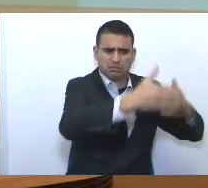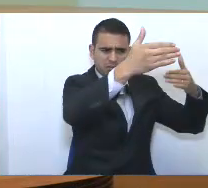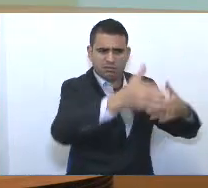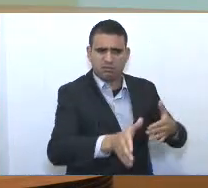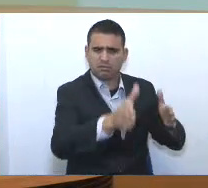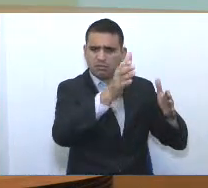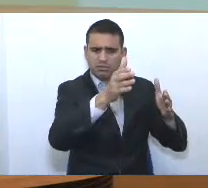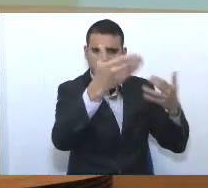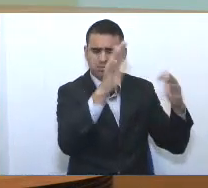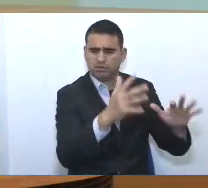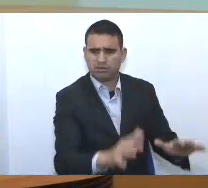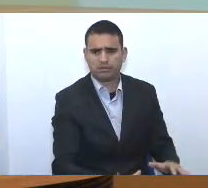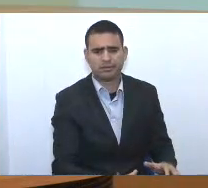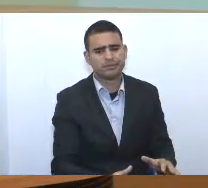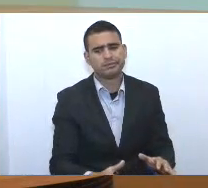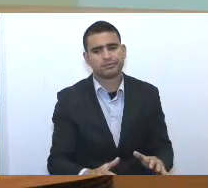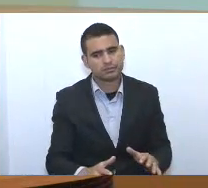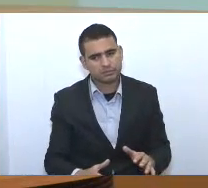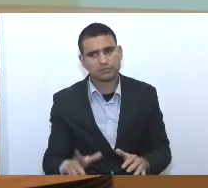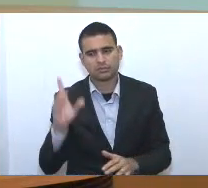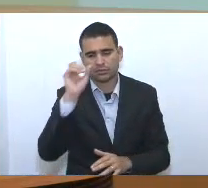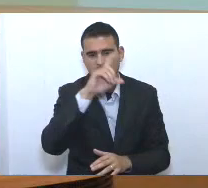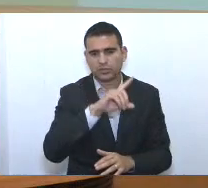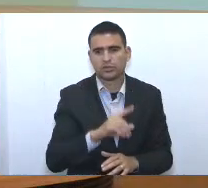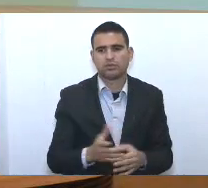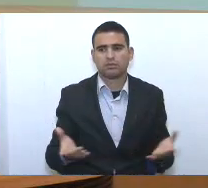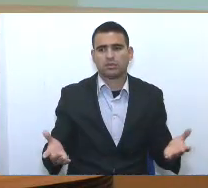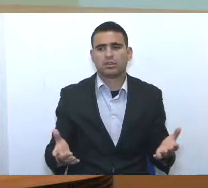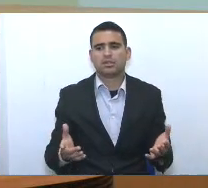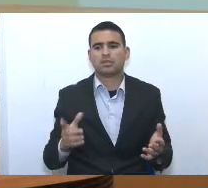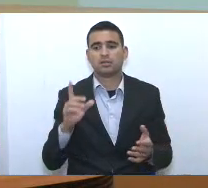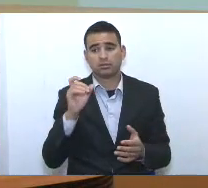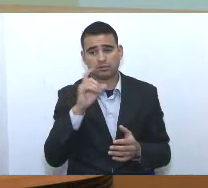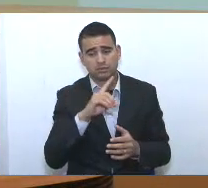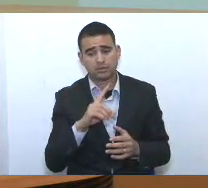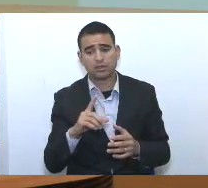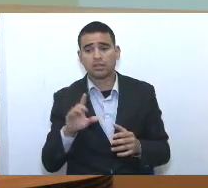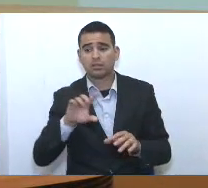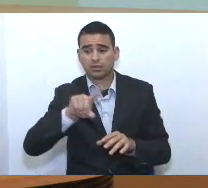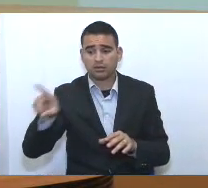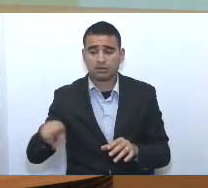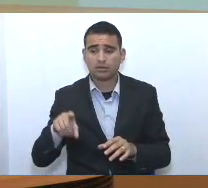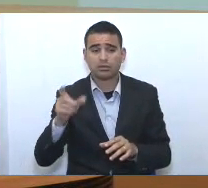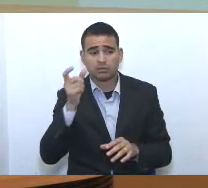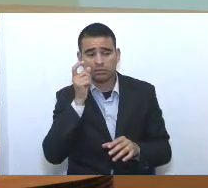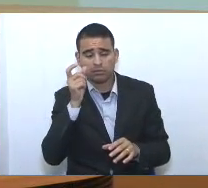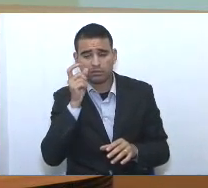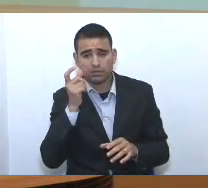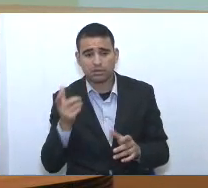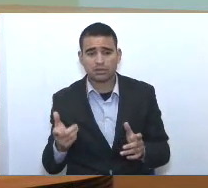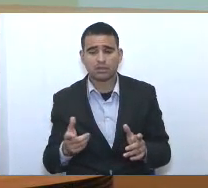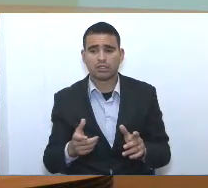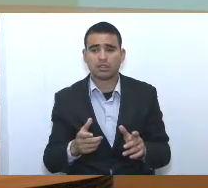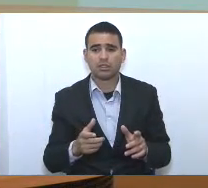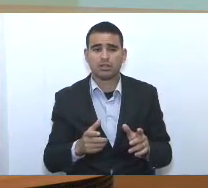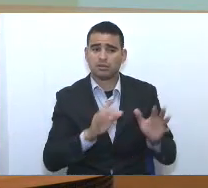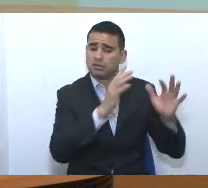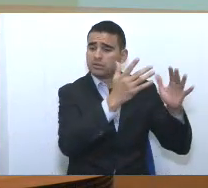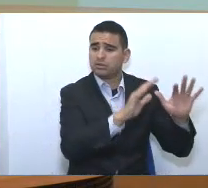com calçada, passeio de mais de 1,50m, 1,60m, na Estrada do Elenco, na São Romino das Mangabeiras, e ser